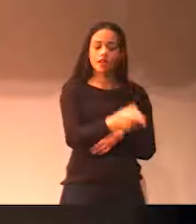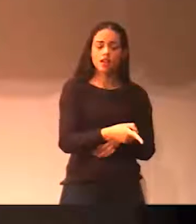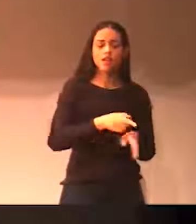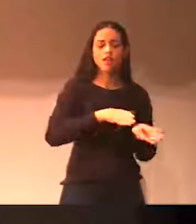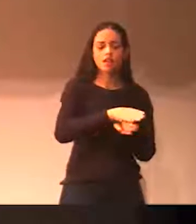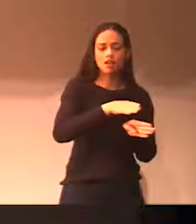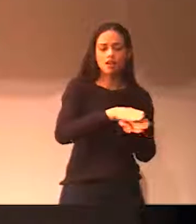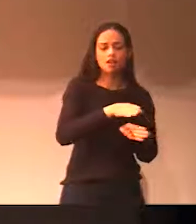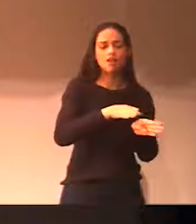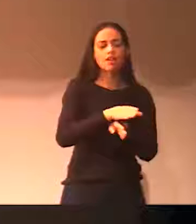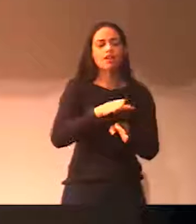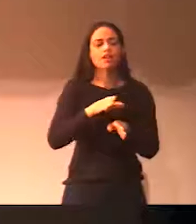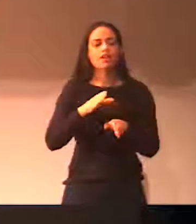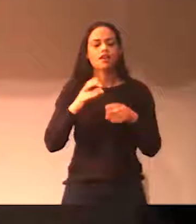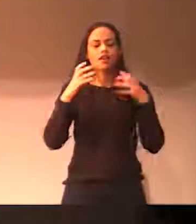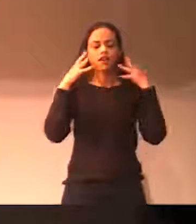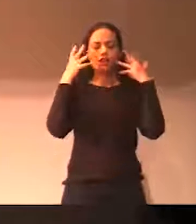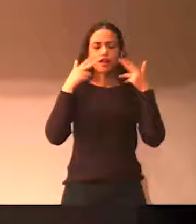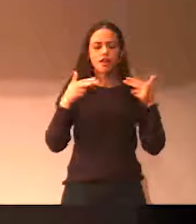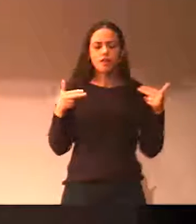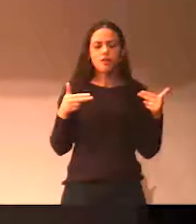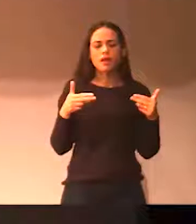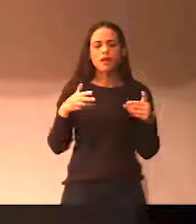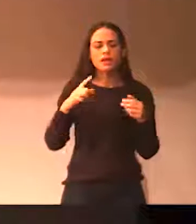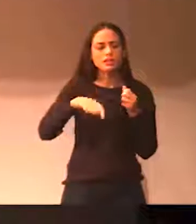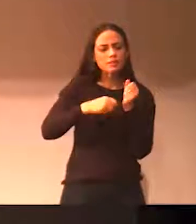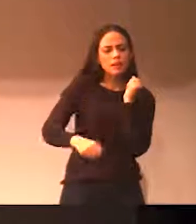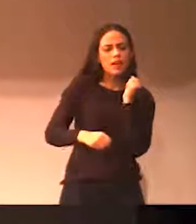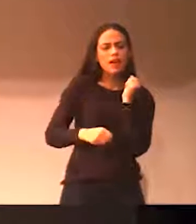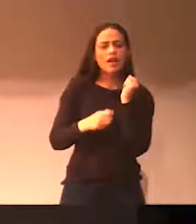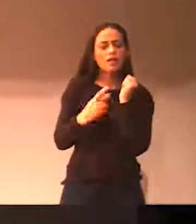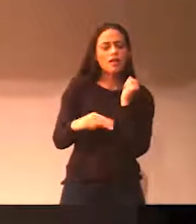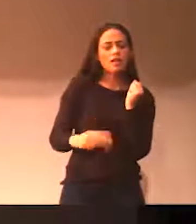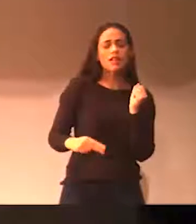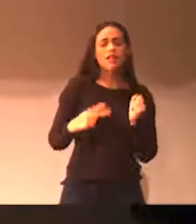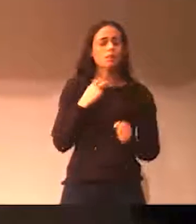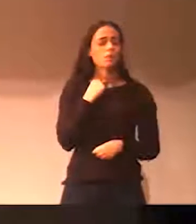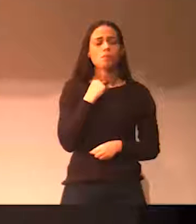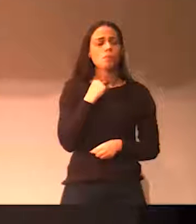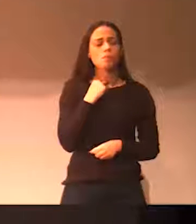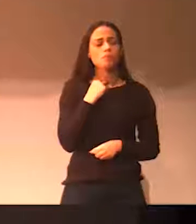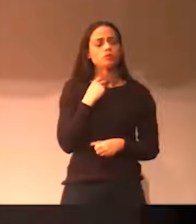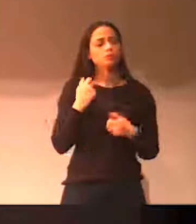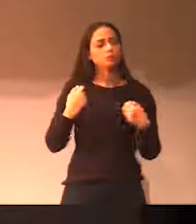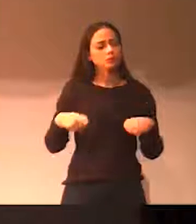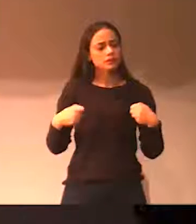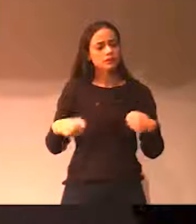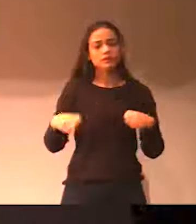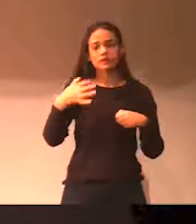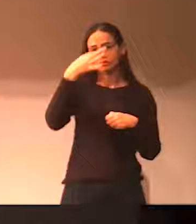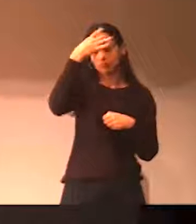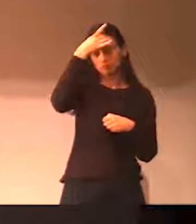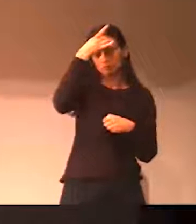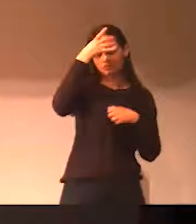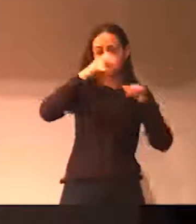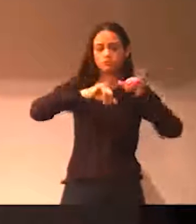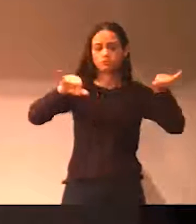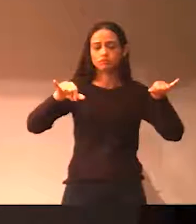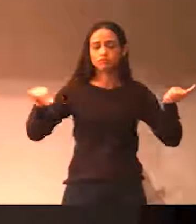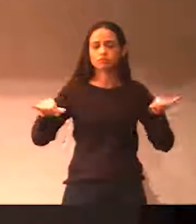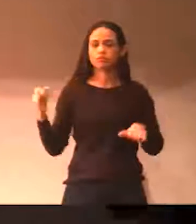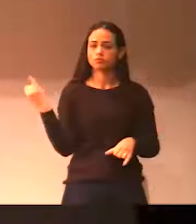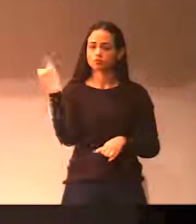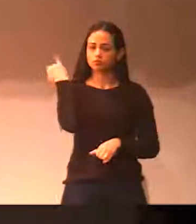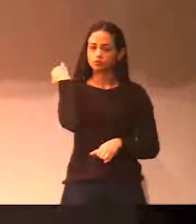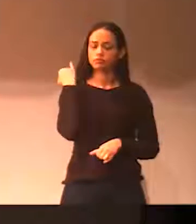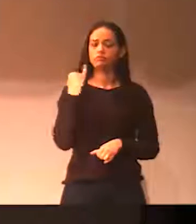faz depois uma outra vistoria, 15 dias, 20 dias. É educação, isso é a mais pura educação. E quando você não se educa, você é punido.